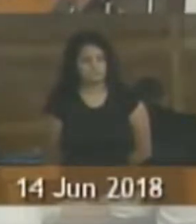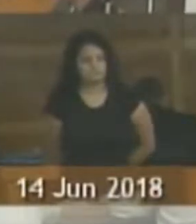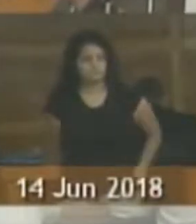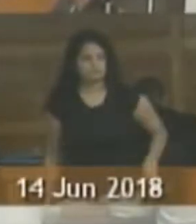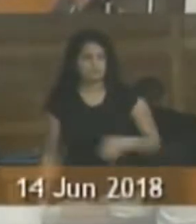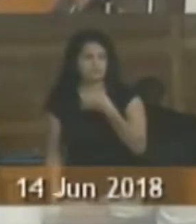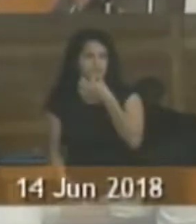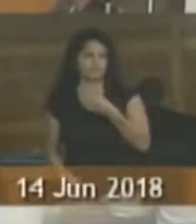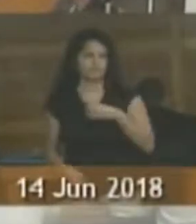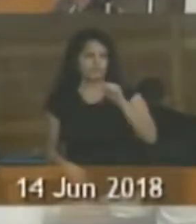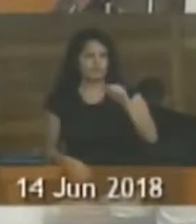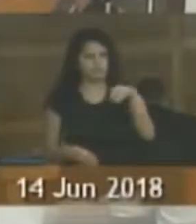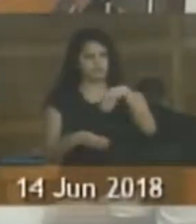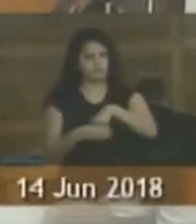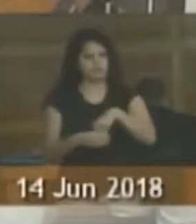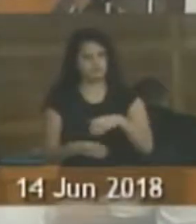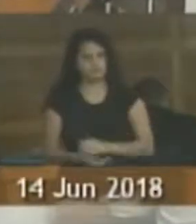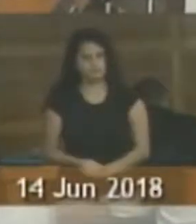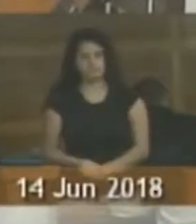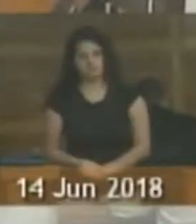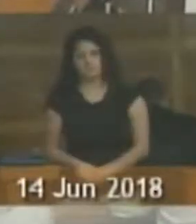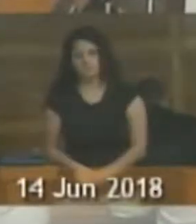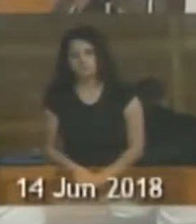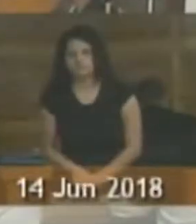Aprovado por 8 votos.